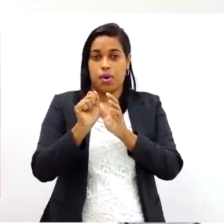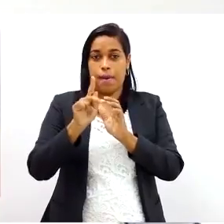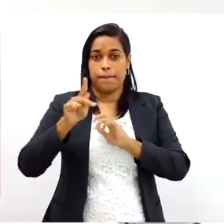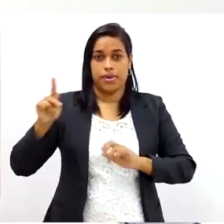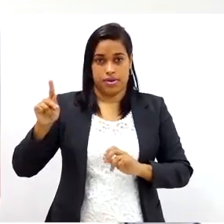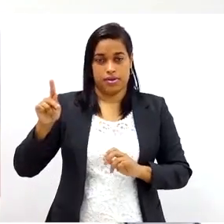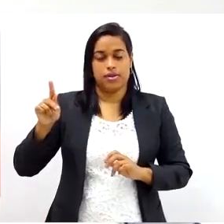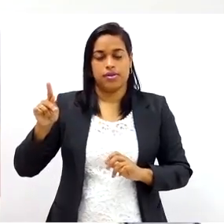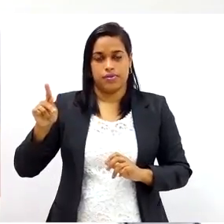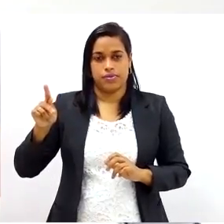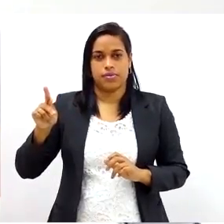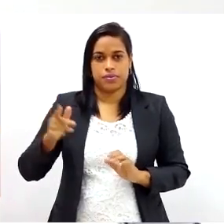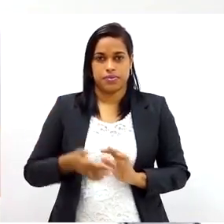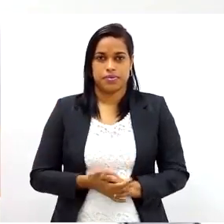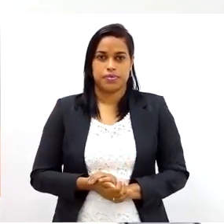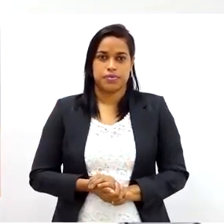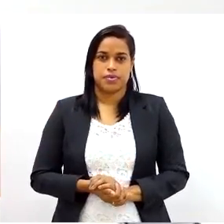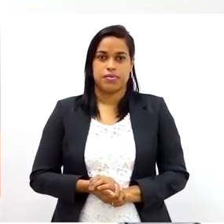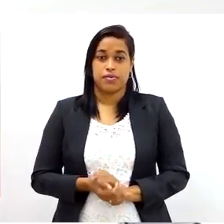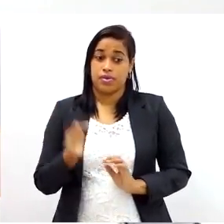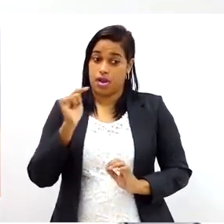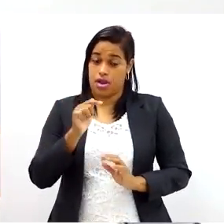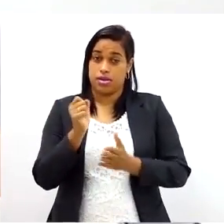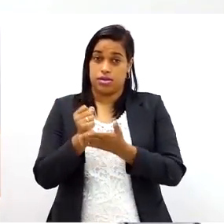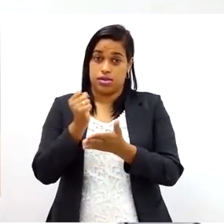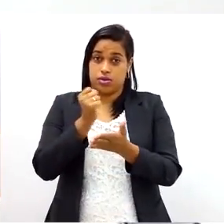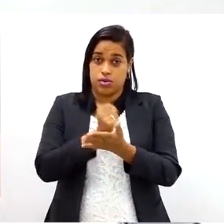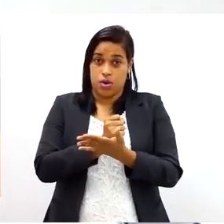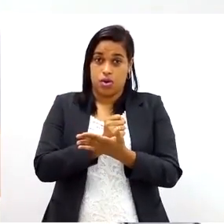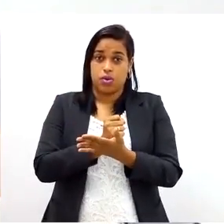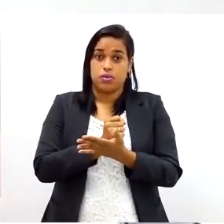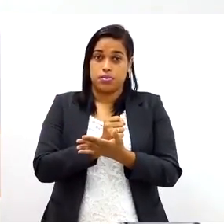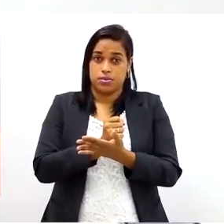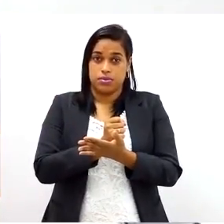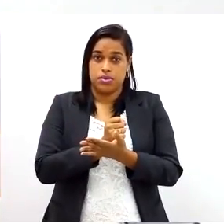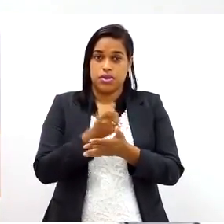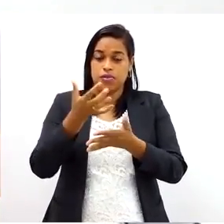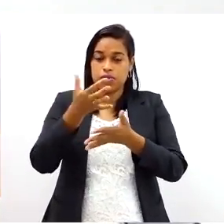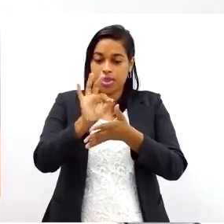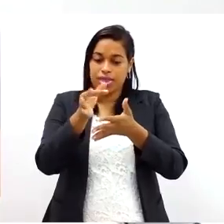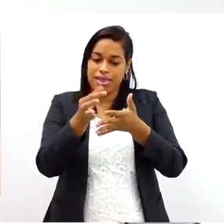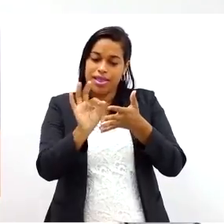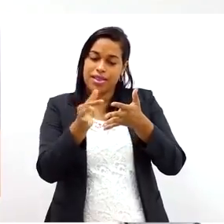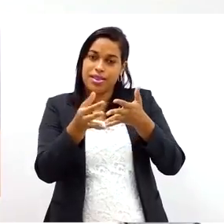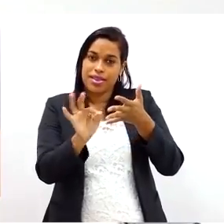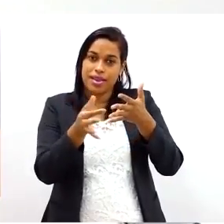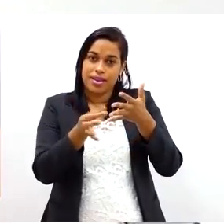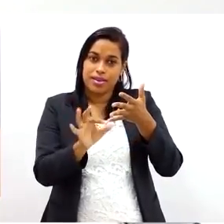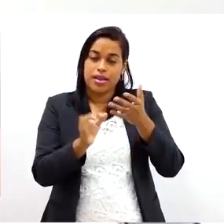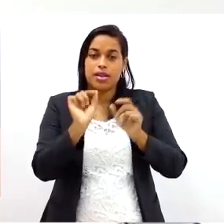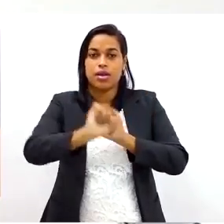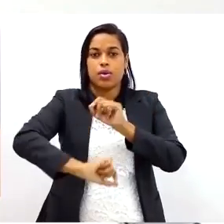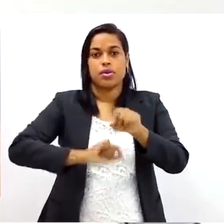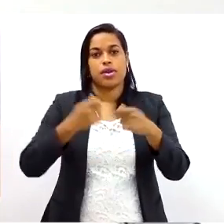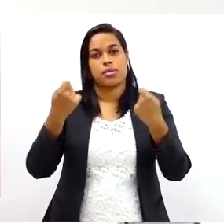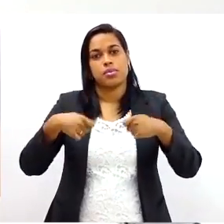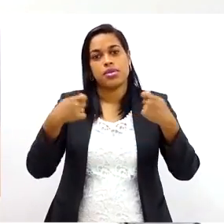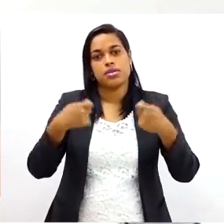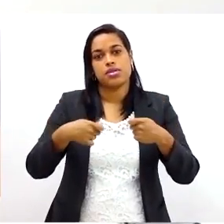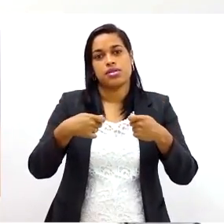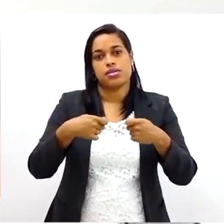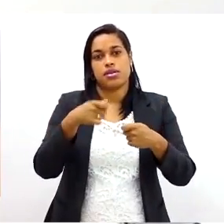aplicativo. Então, esse documento de requisitos é onde eu vou detalhar essas necessidades e classificá-las